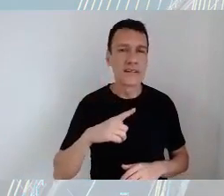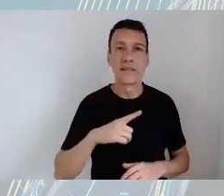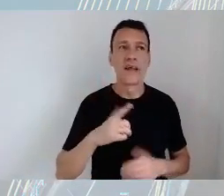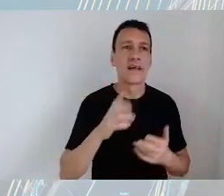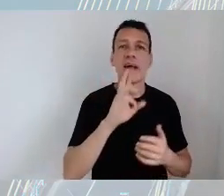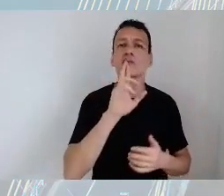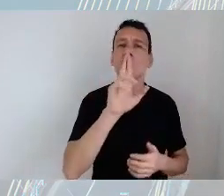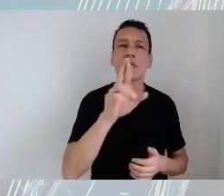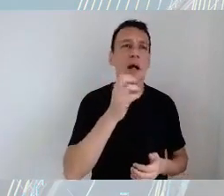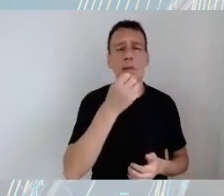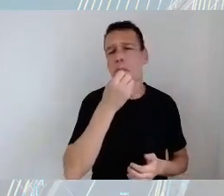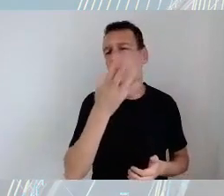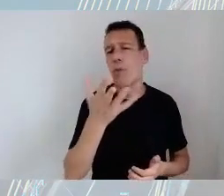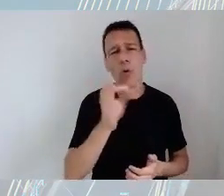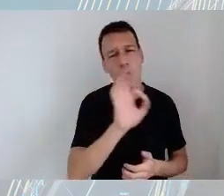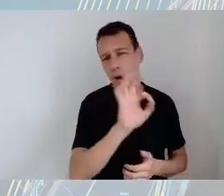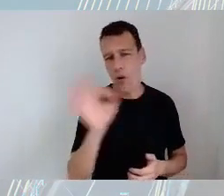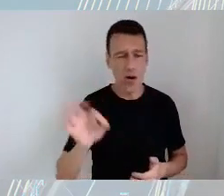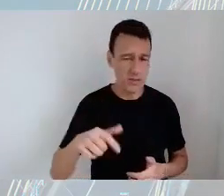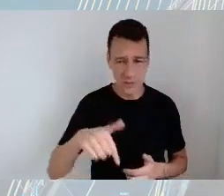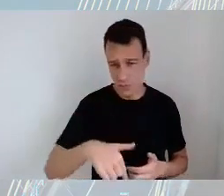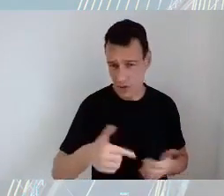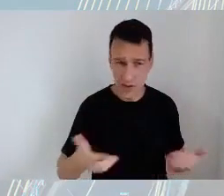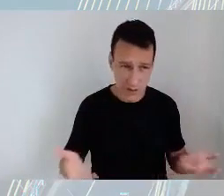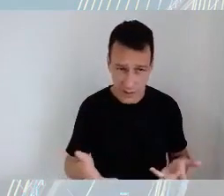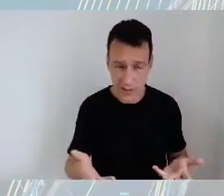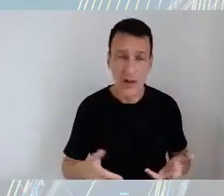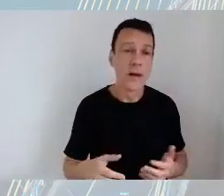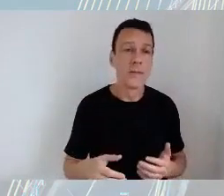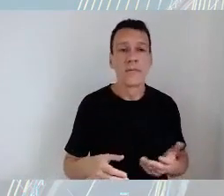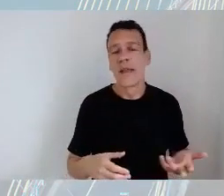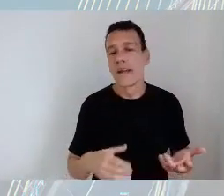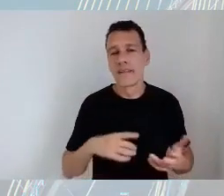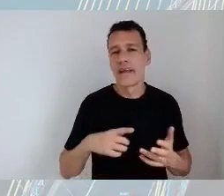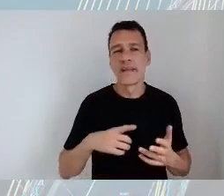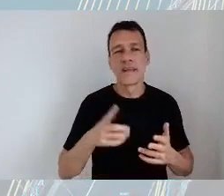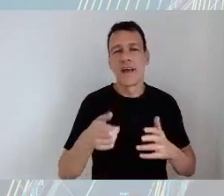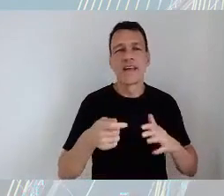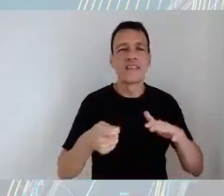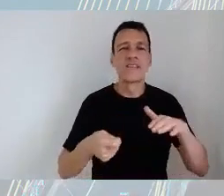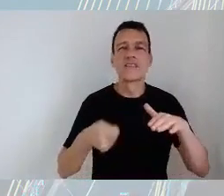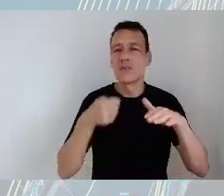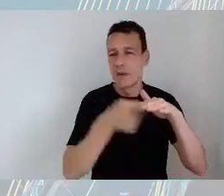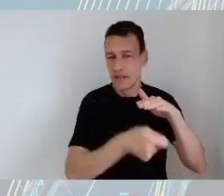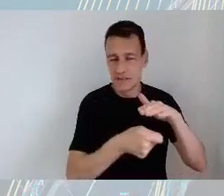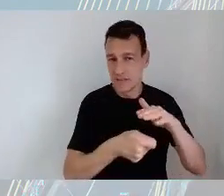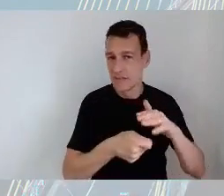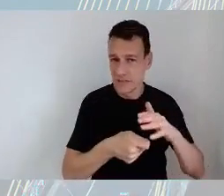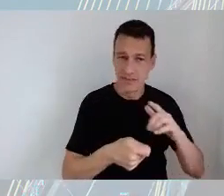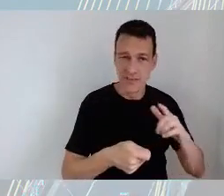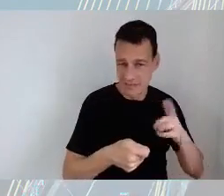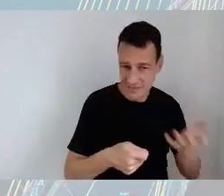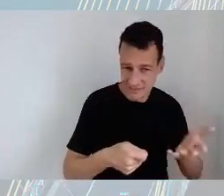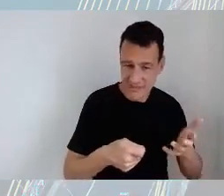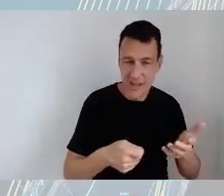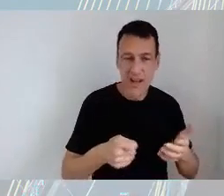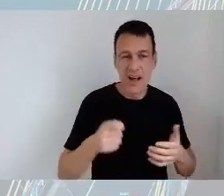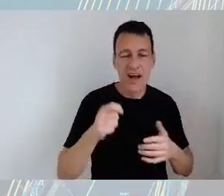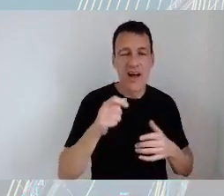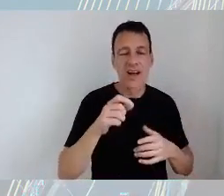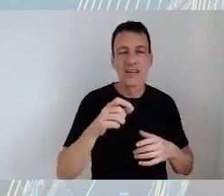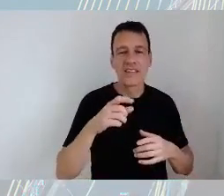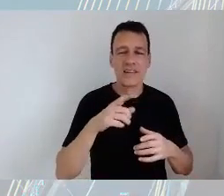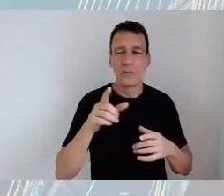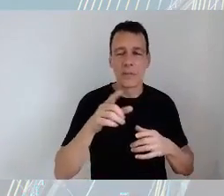Tem uma operação que vai, desde uma operação de investment banking, uma operação de atacado muito forte, sales and trading, né, banco de